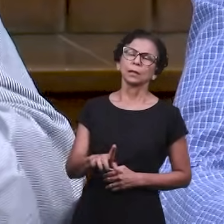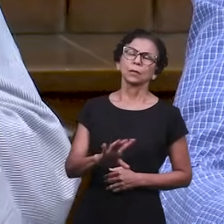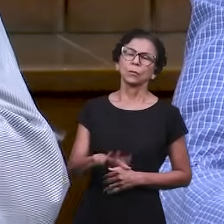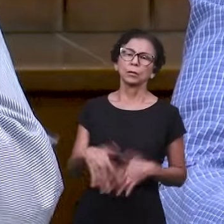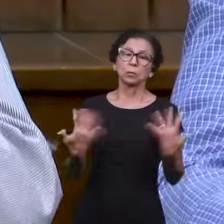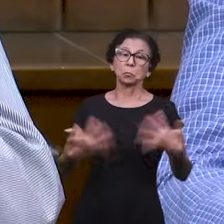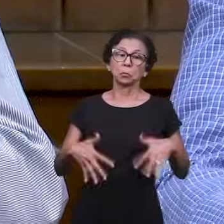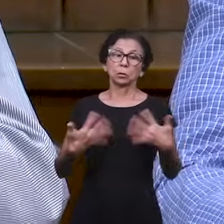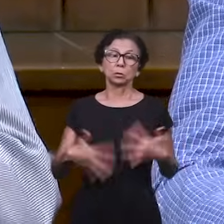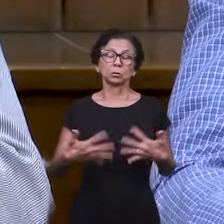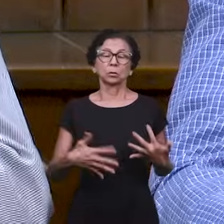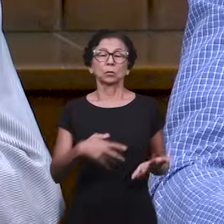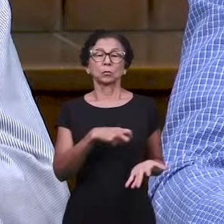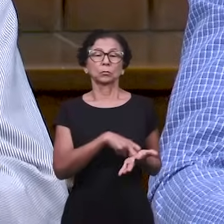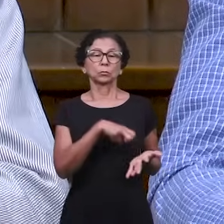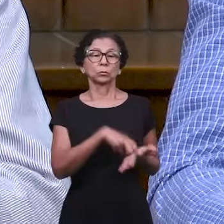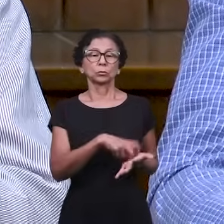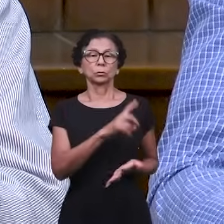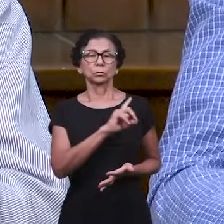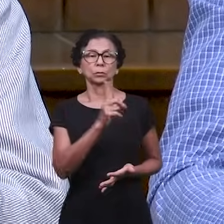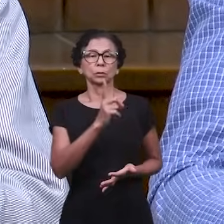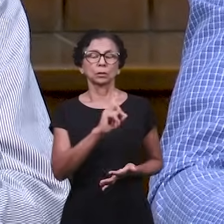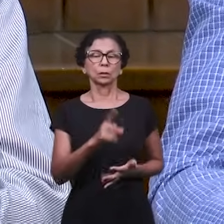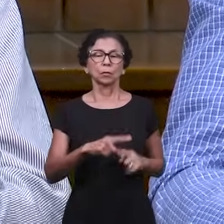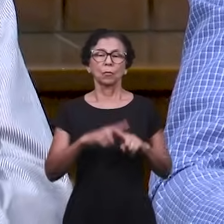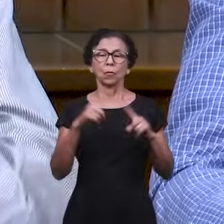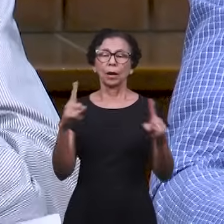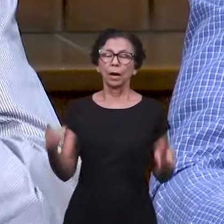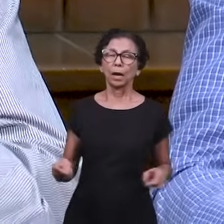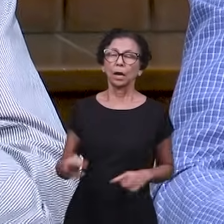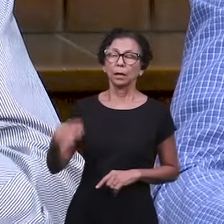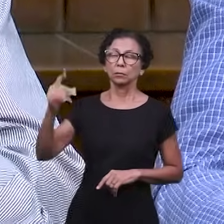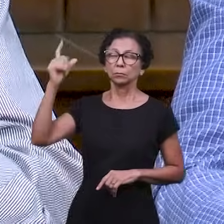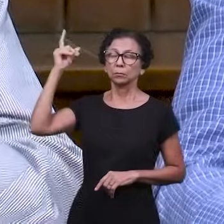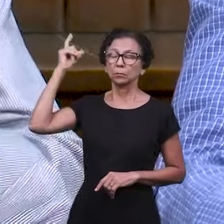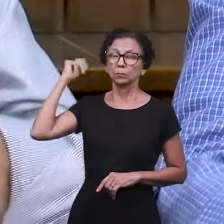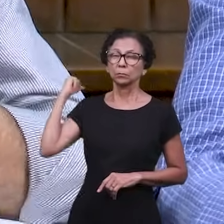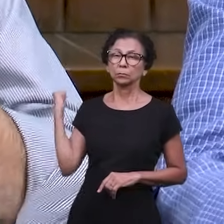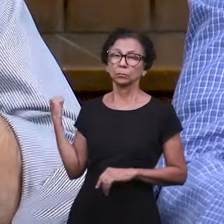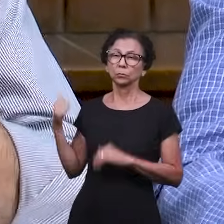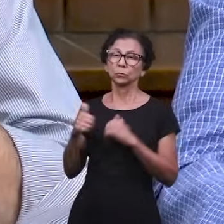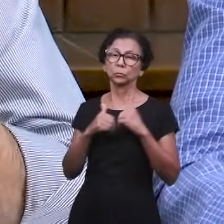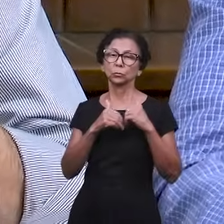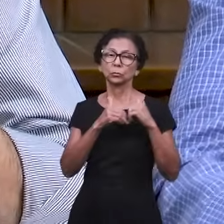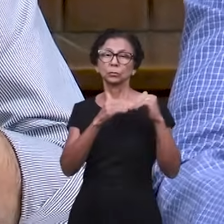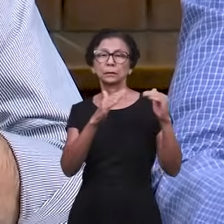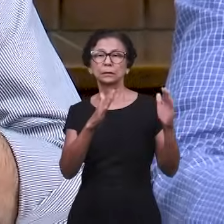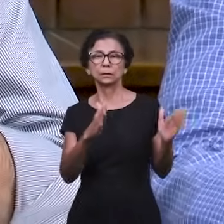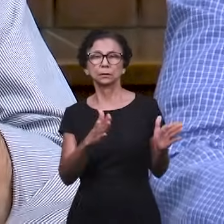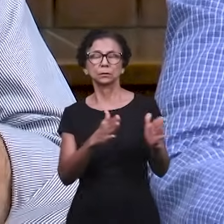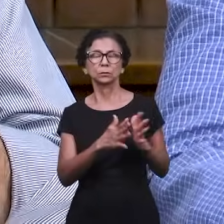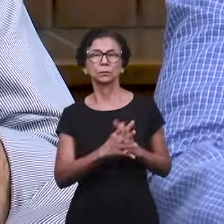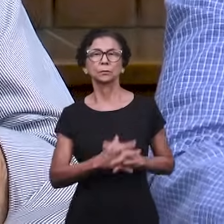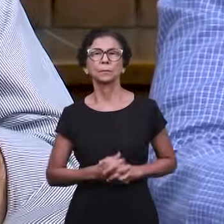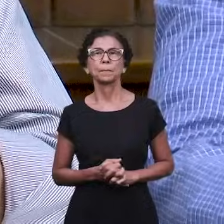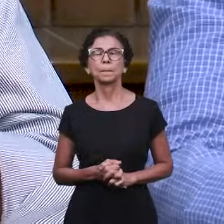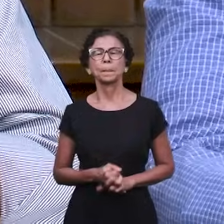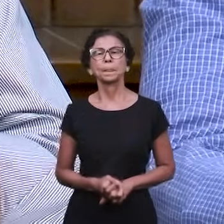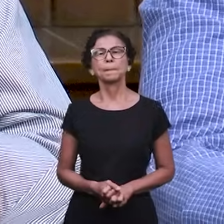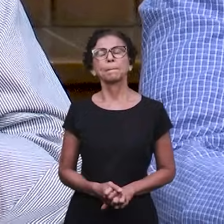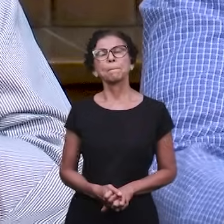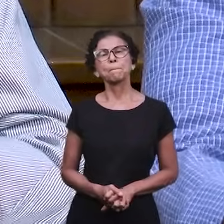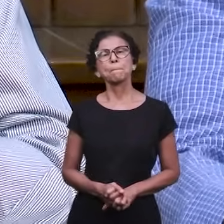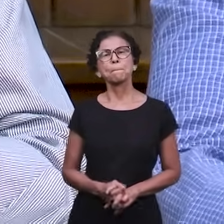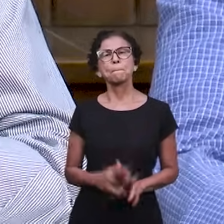como a igreja primitiva. Mas eu queria acrescentar uma coisa que vai ajudar. O termo grande